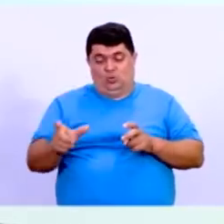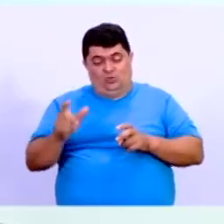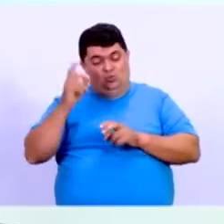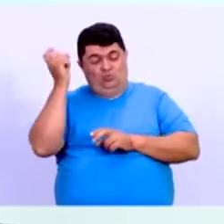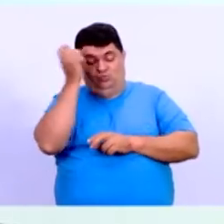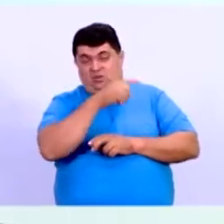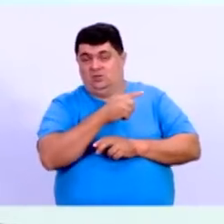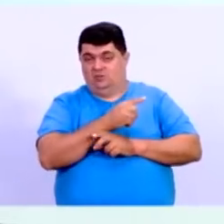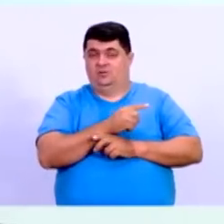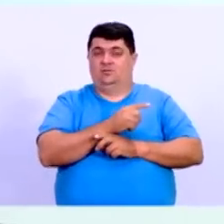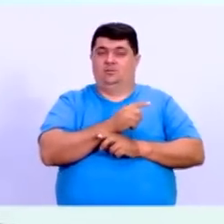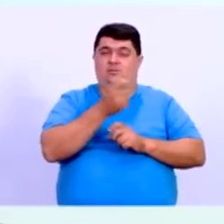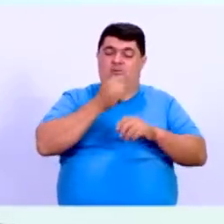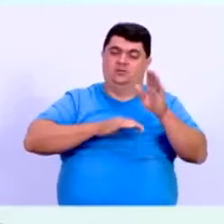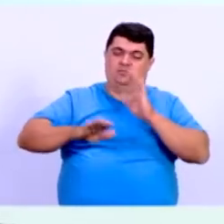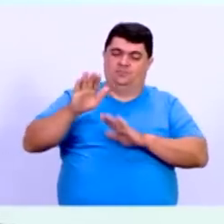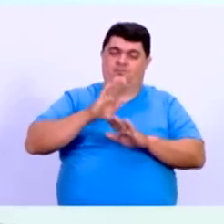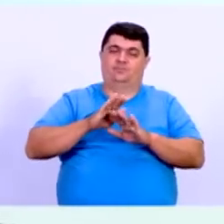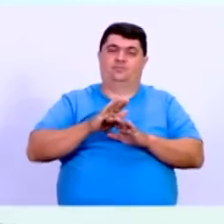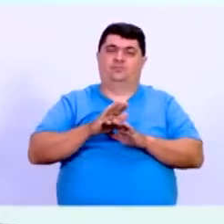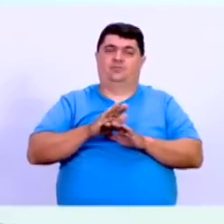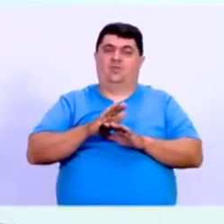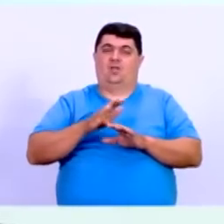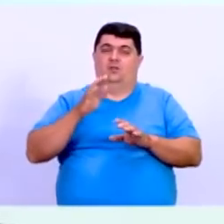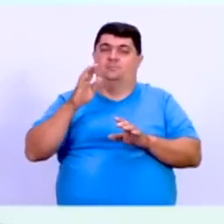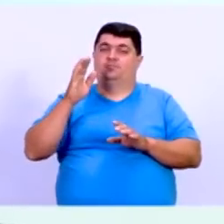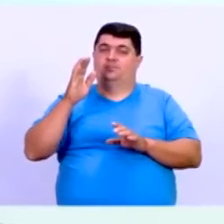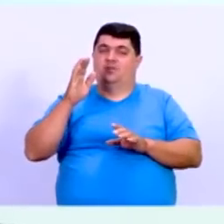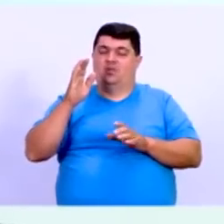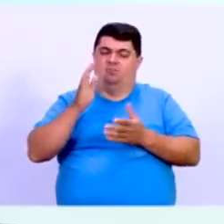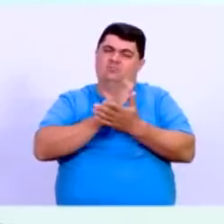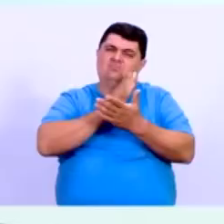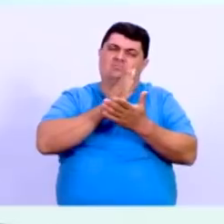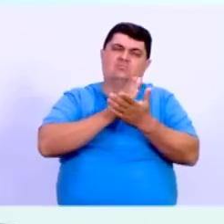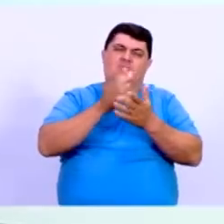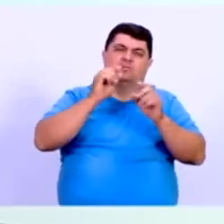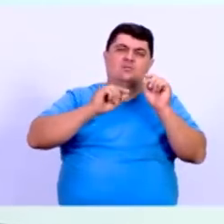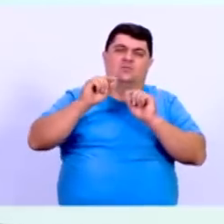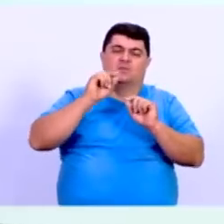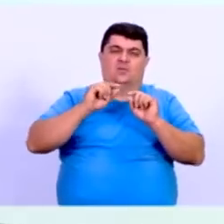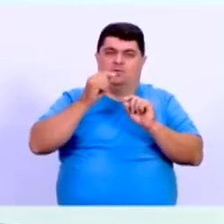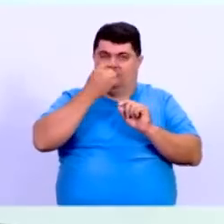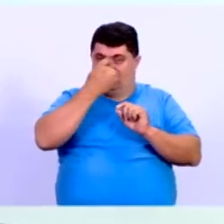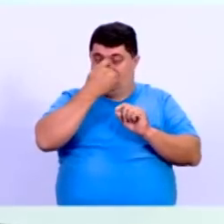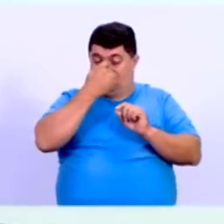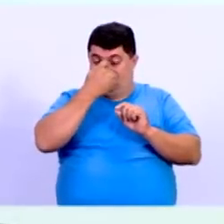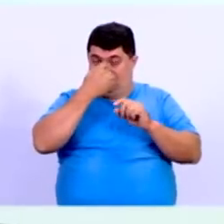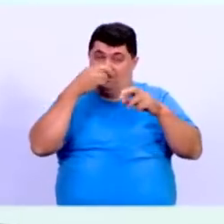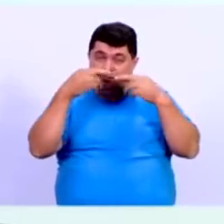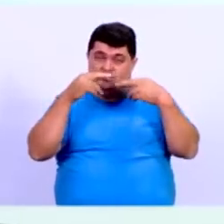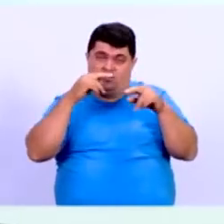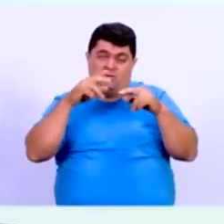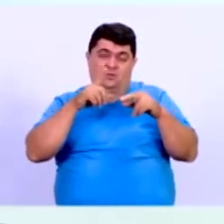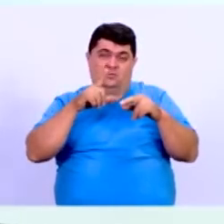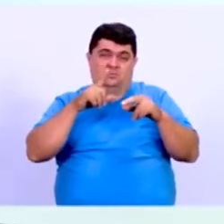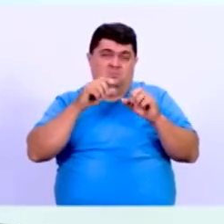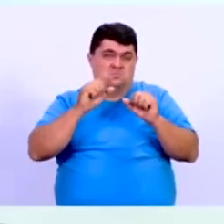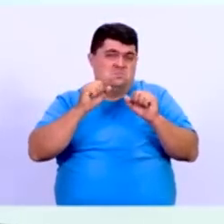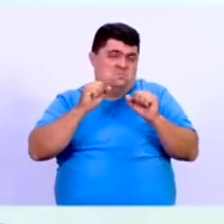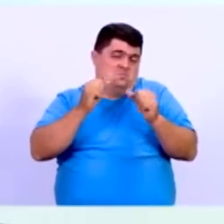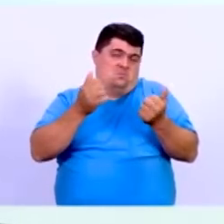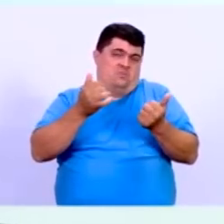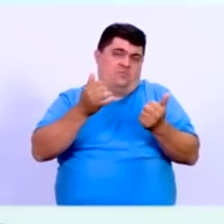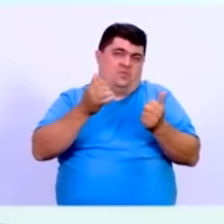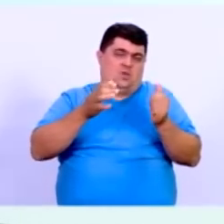essa cautela, né? Por quê, pessoal? Às vezes, né, o teu ambiente de redes, de computadores, pode estar totalmente